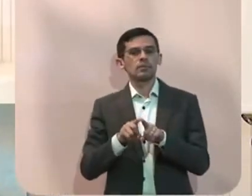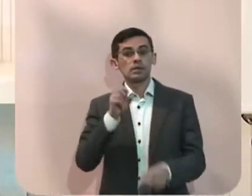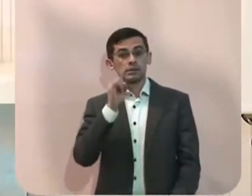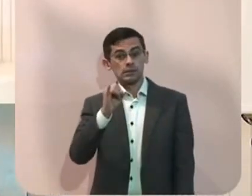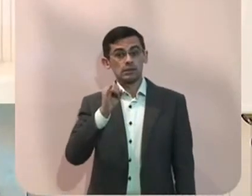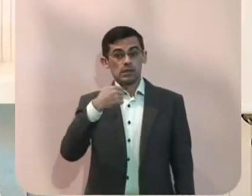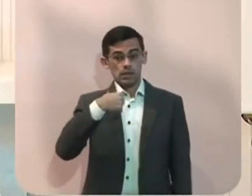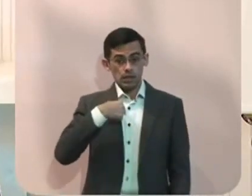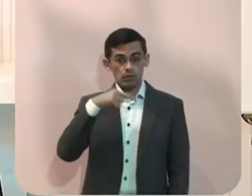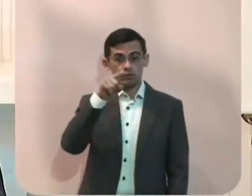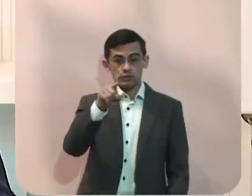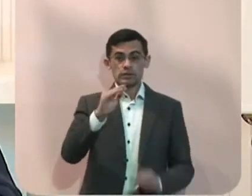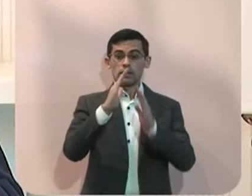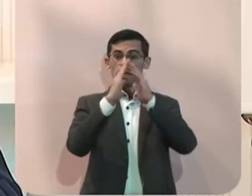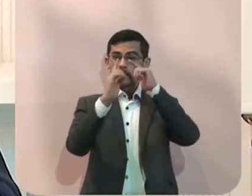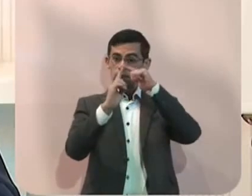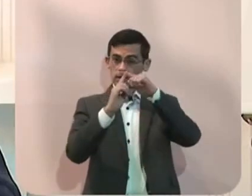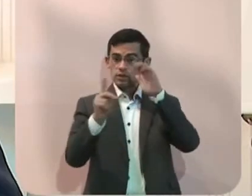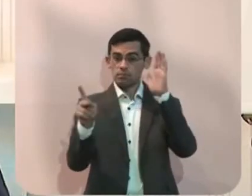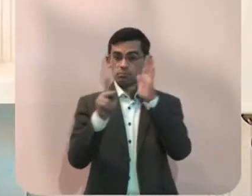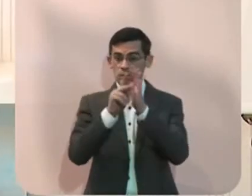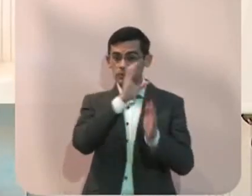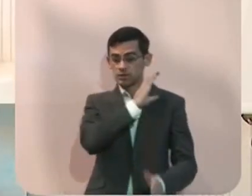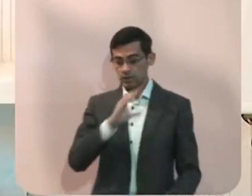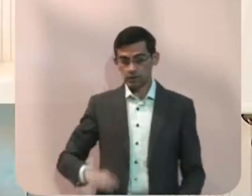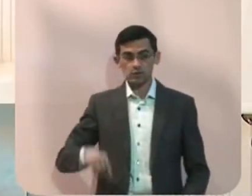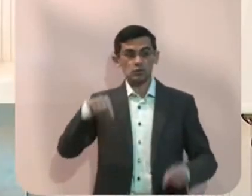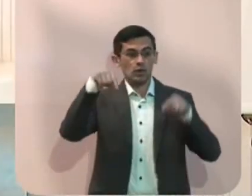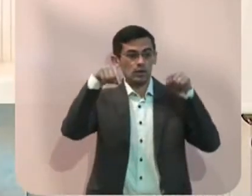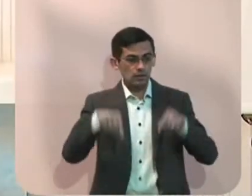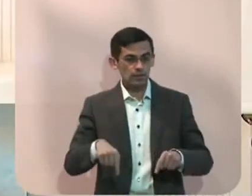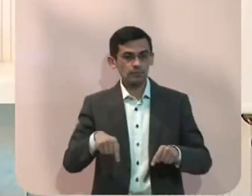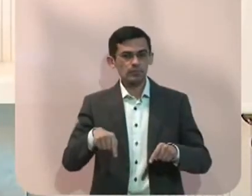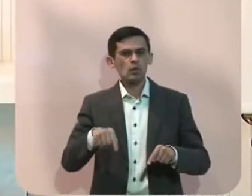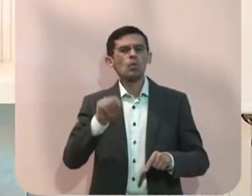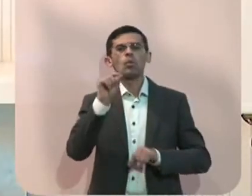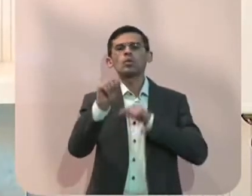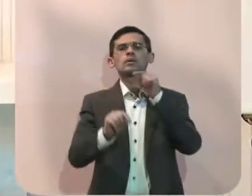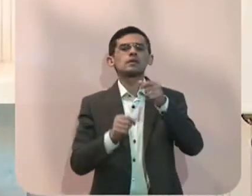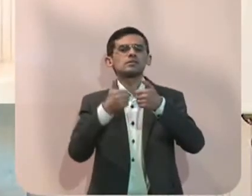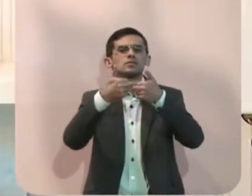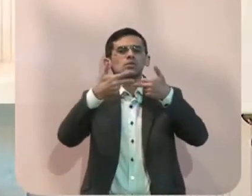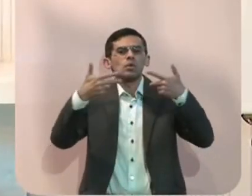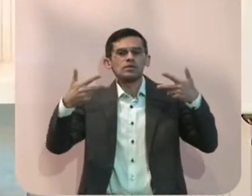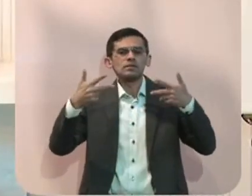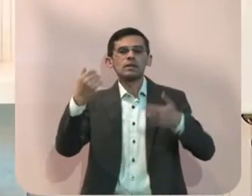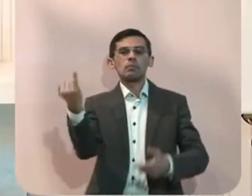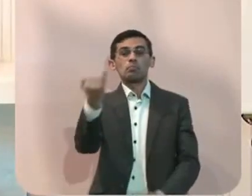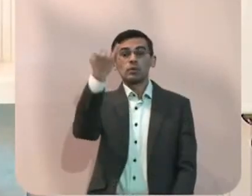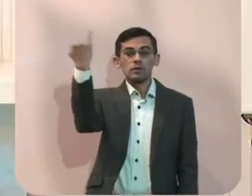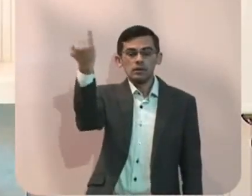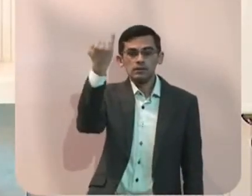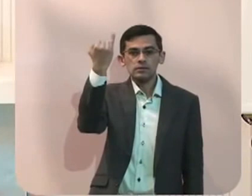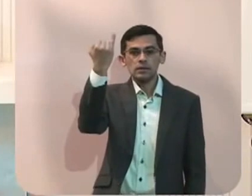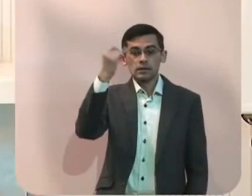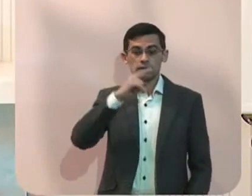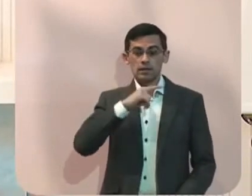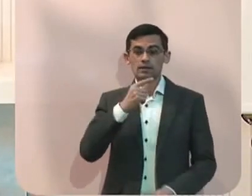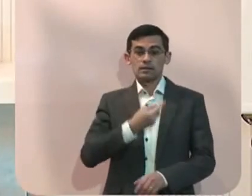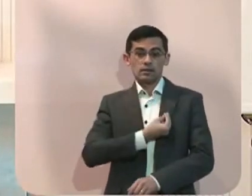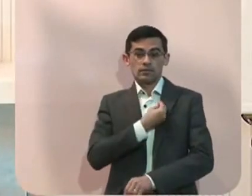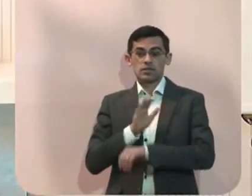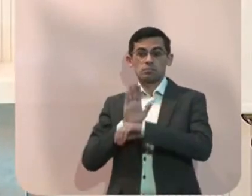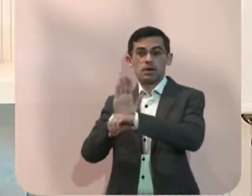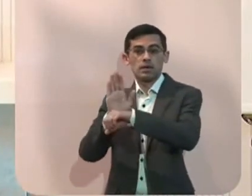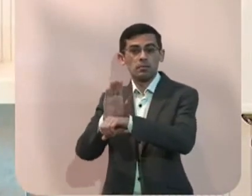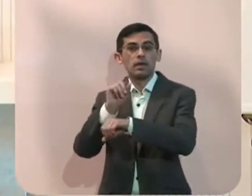somos a igreja do Senhor aqui, quisermos ser relevantes. Quais são essas qualidades que estavam na vida de Barnabé